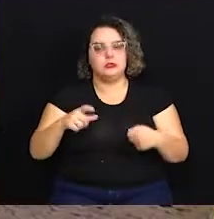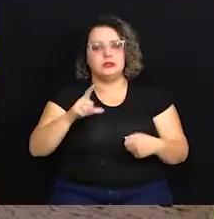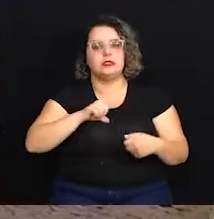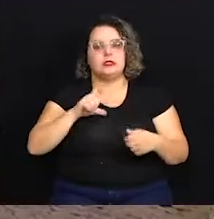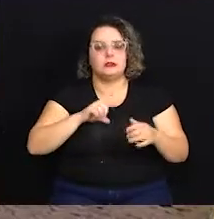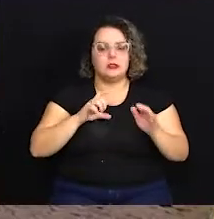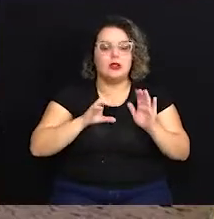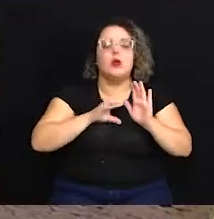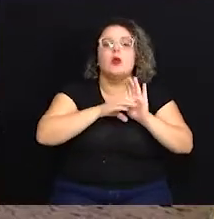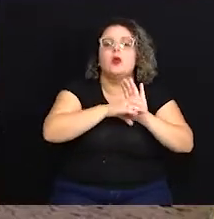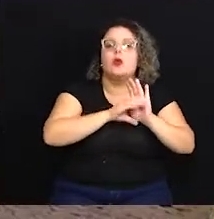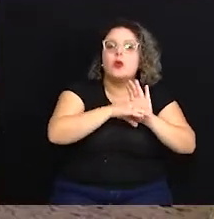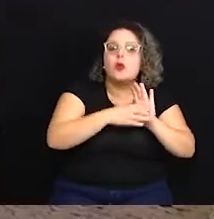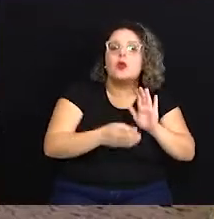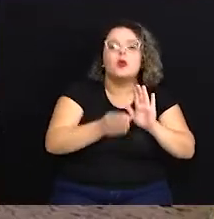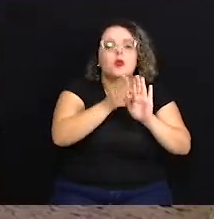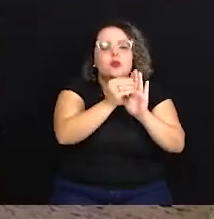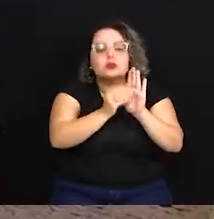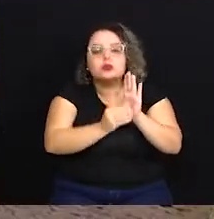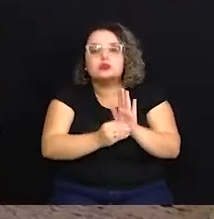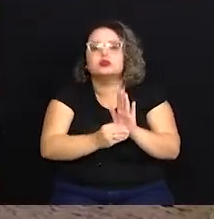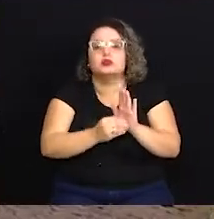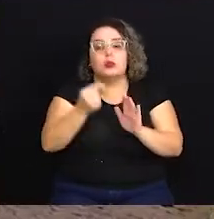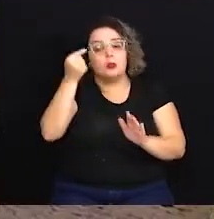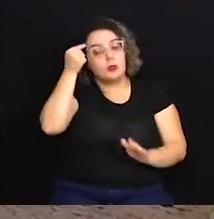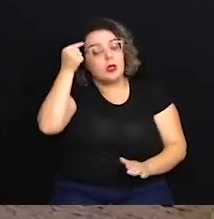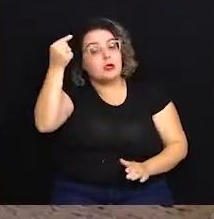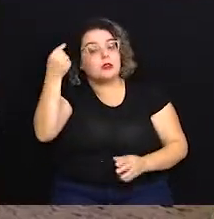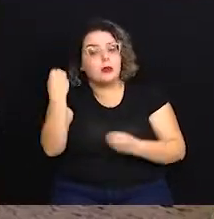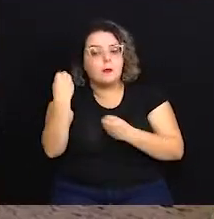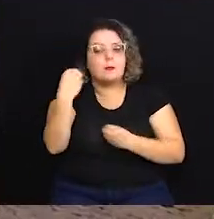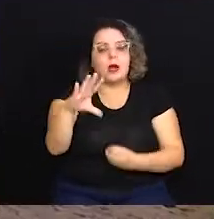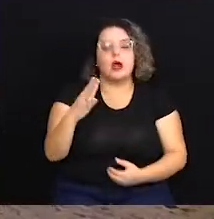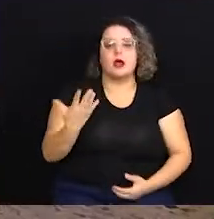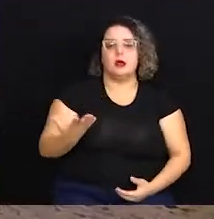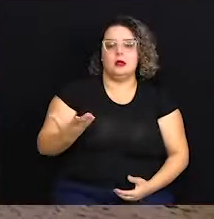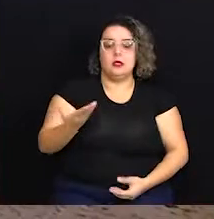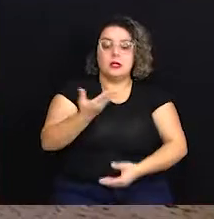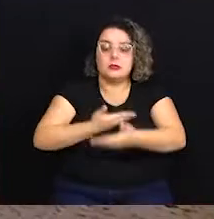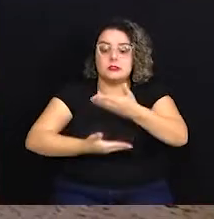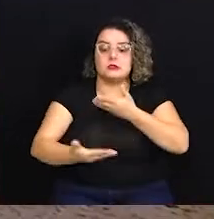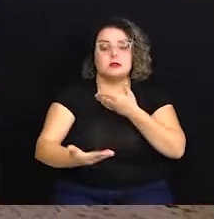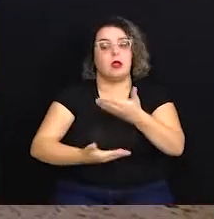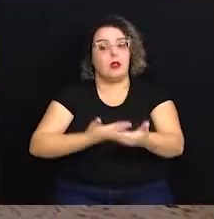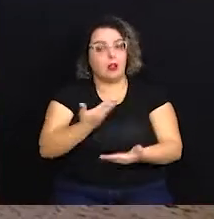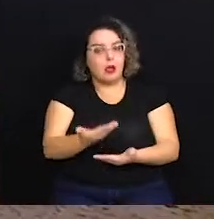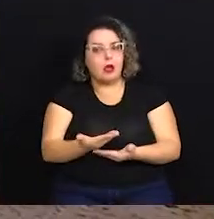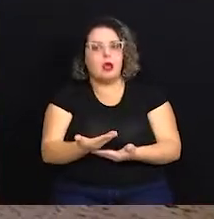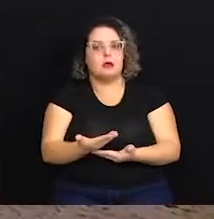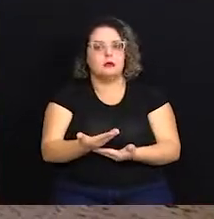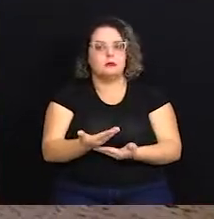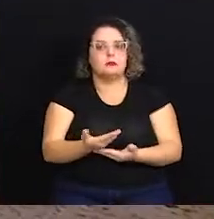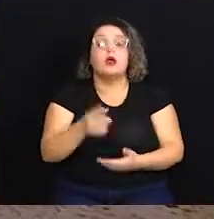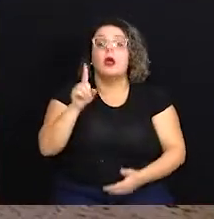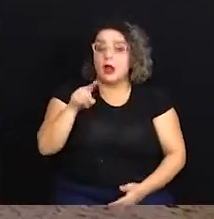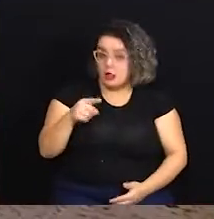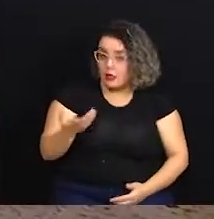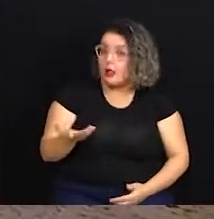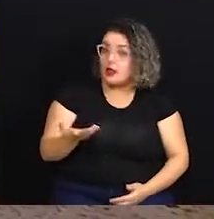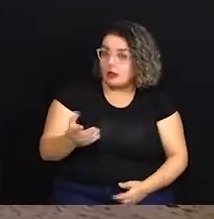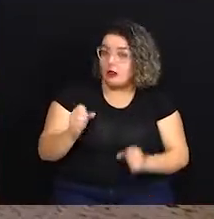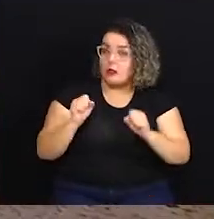ela tem que ter um conceito, ela tem que ter uma mensagem, essa interação, mas assim, aí ela pode